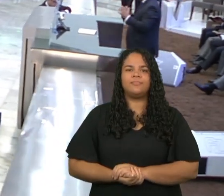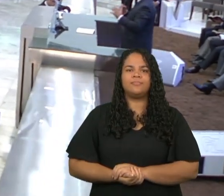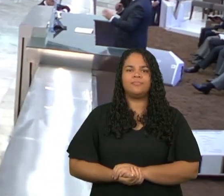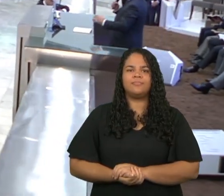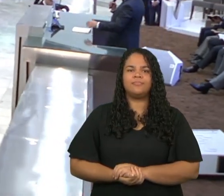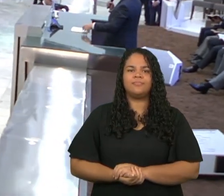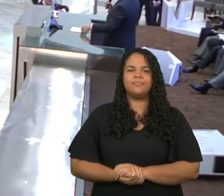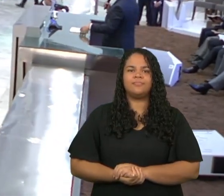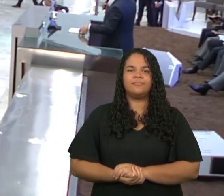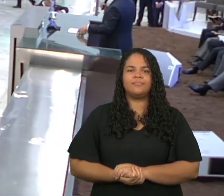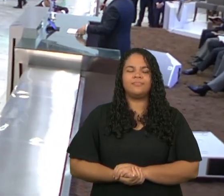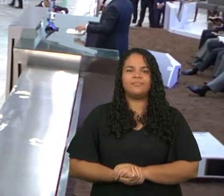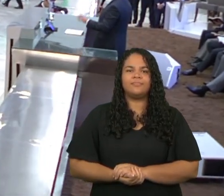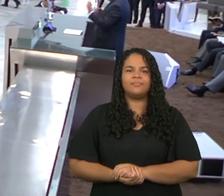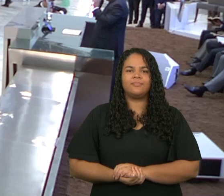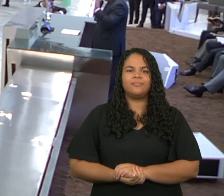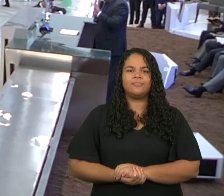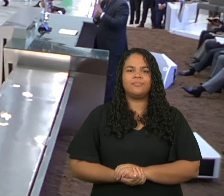Exige isso.